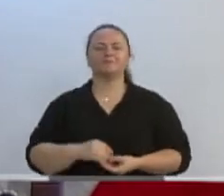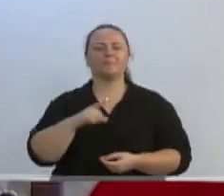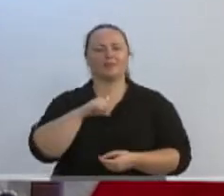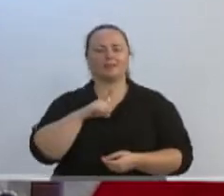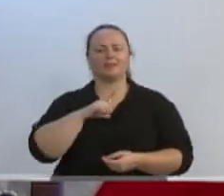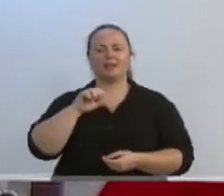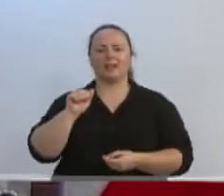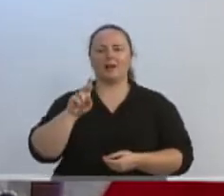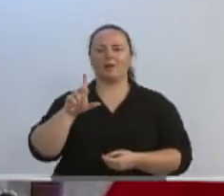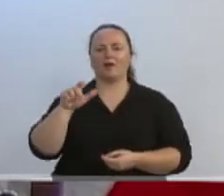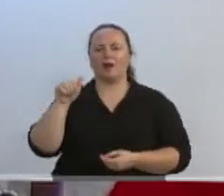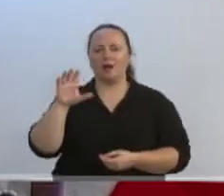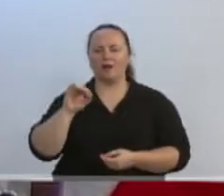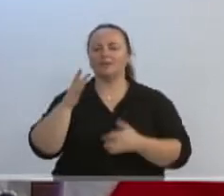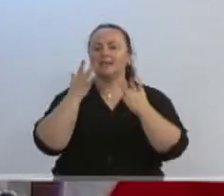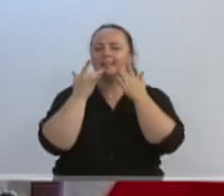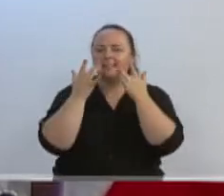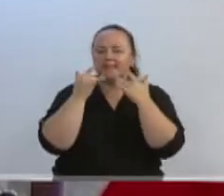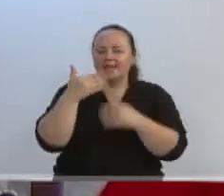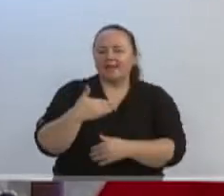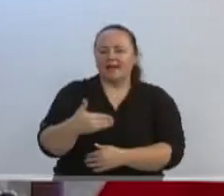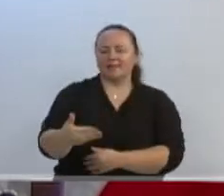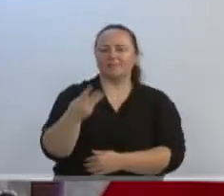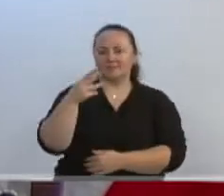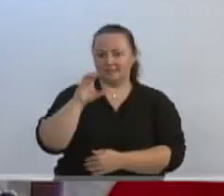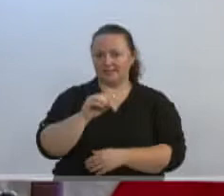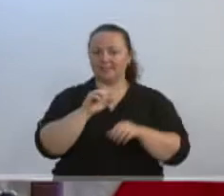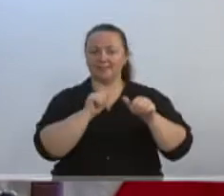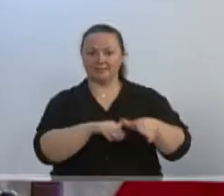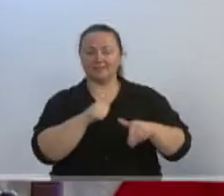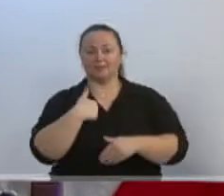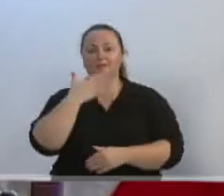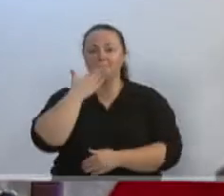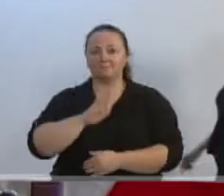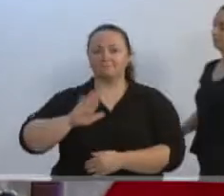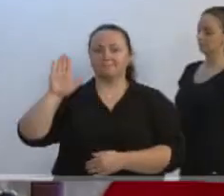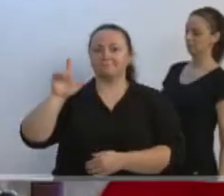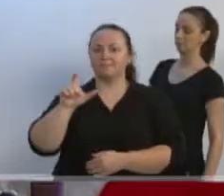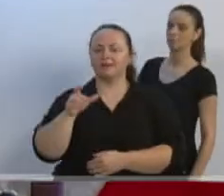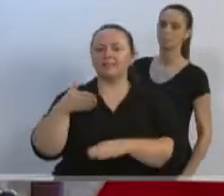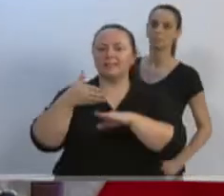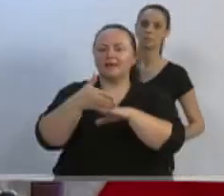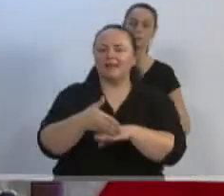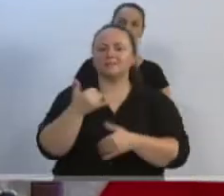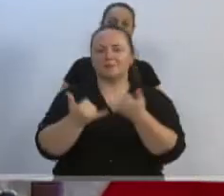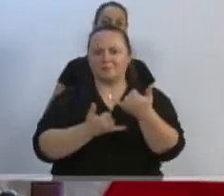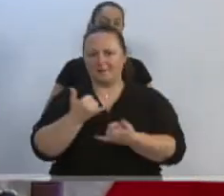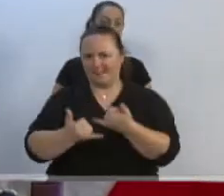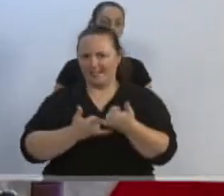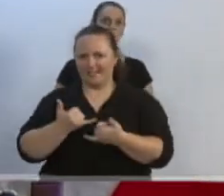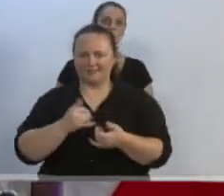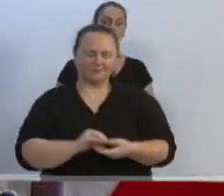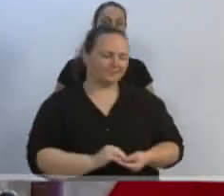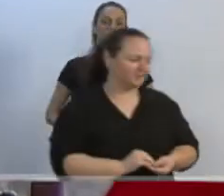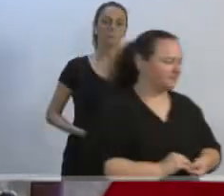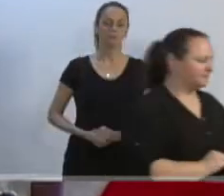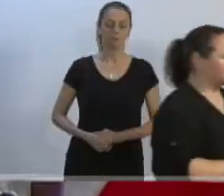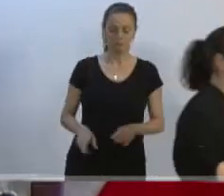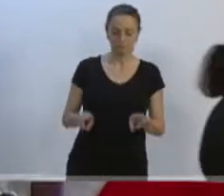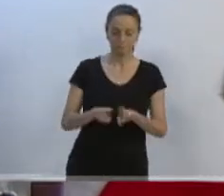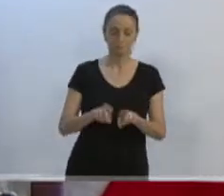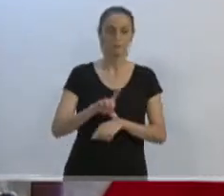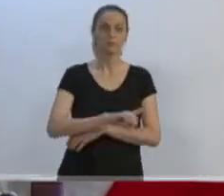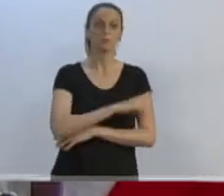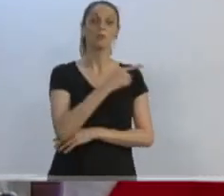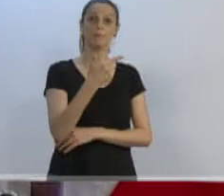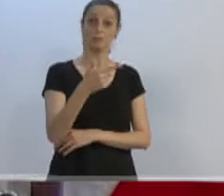aulão teatro agora no dia 30 de setembro, que eu prometi falar sobre isso, e o ingresso é um brinquedo. E depois também nós vamos ter agora no dia